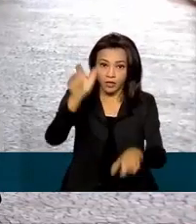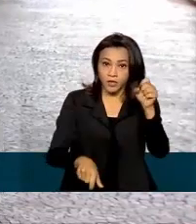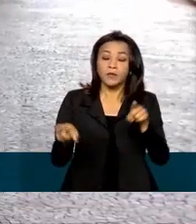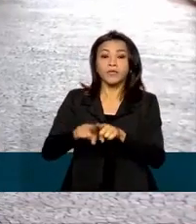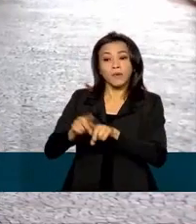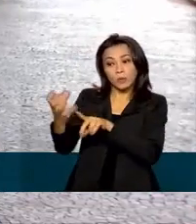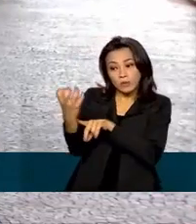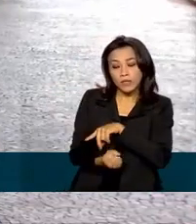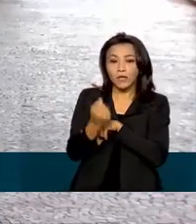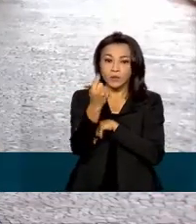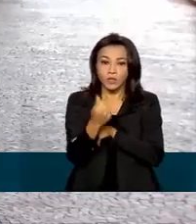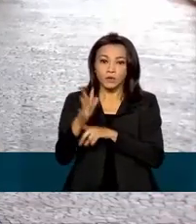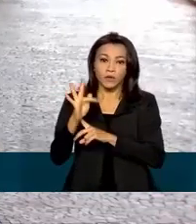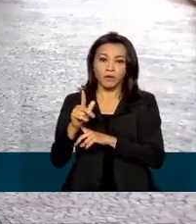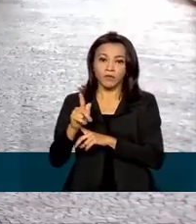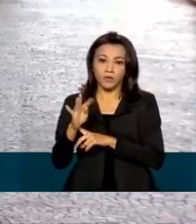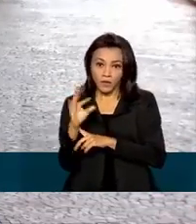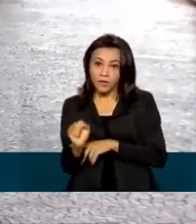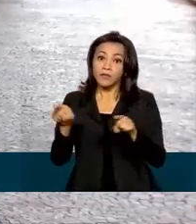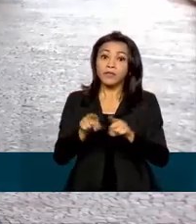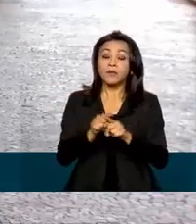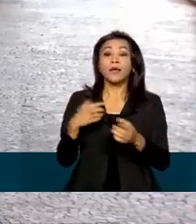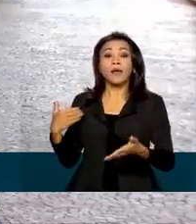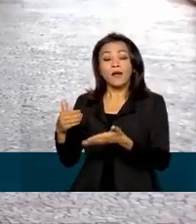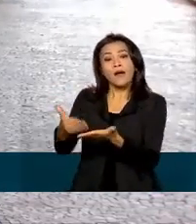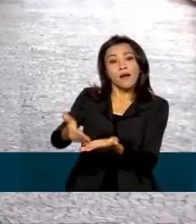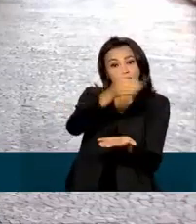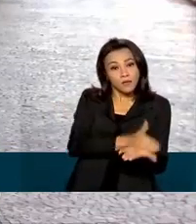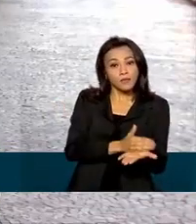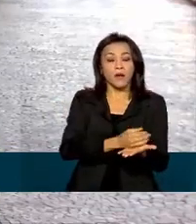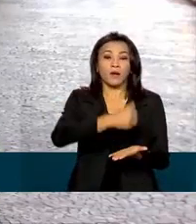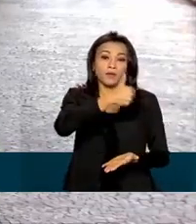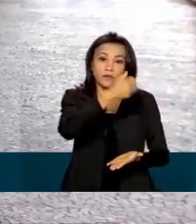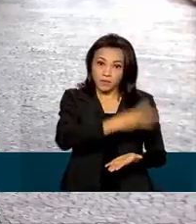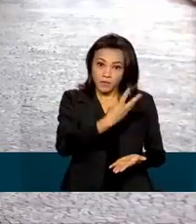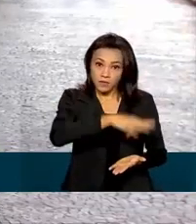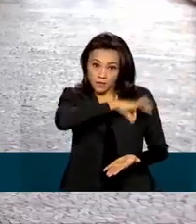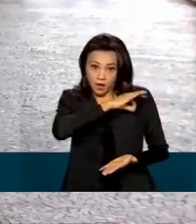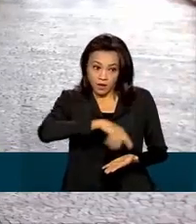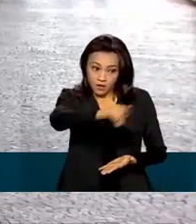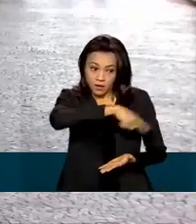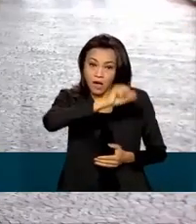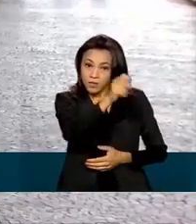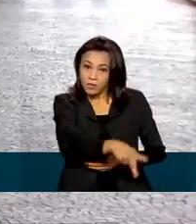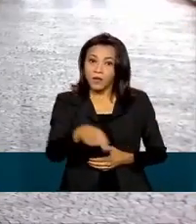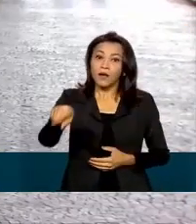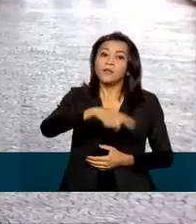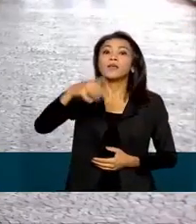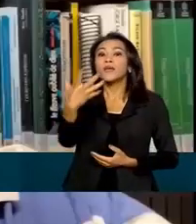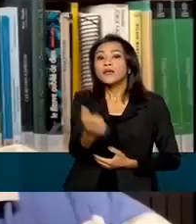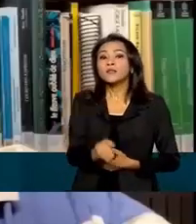extraordinário do FGTS e antecipação do 13º salário para aposentados e pensionistas do